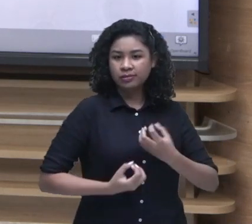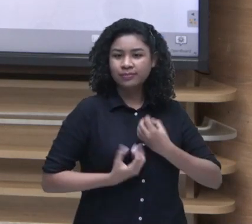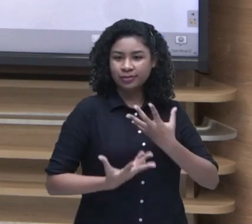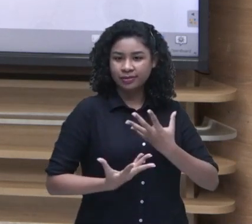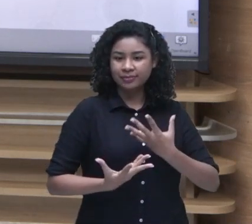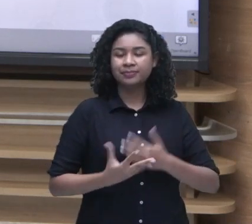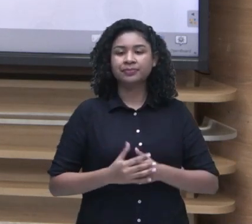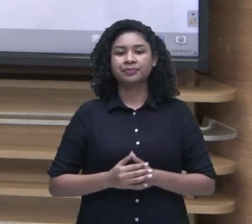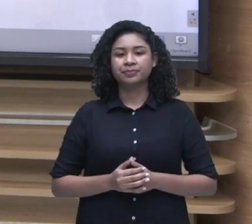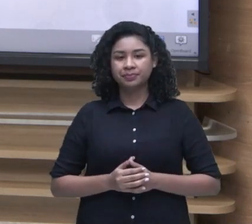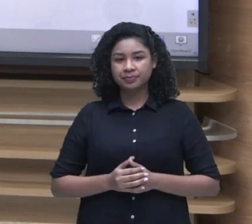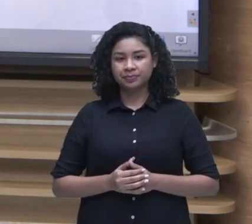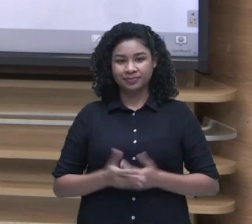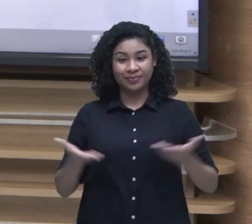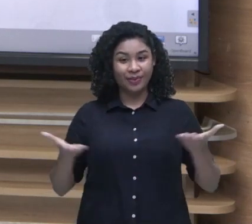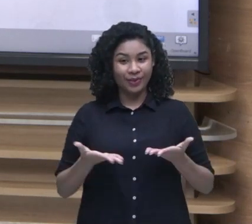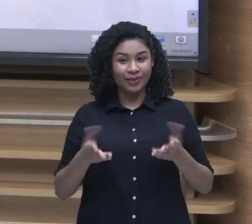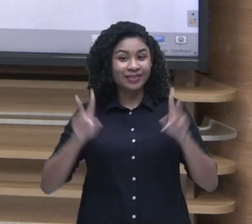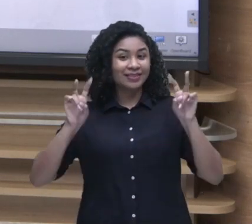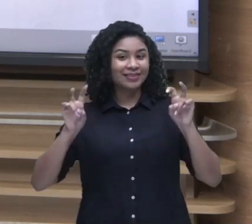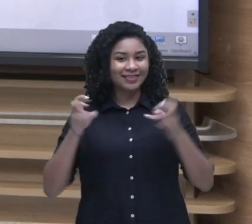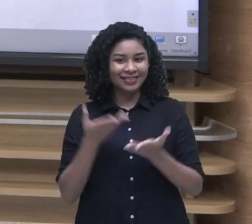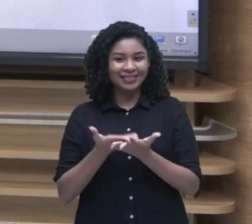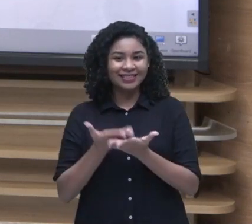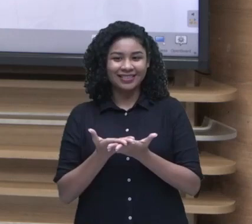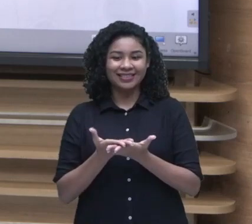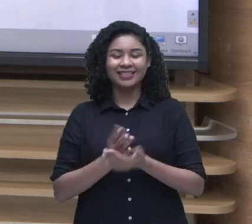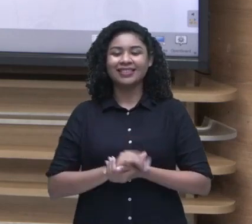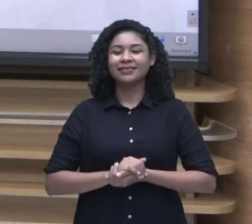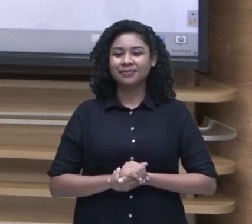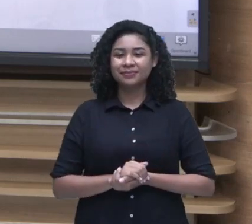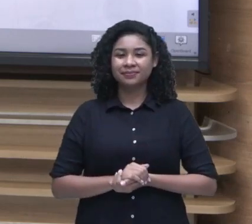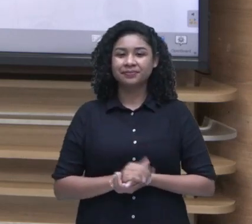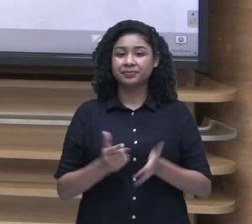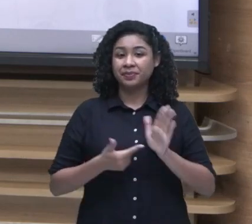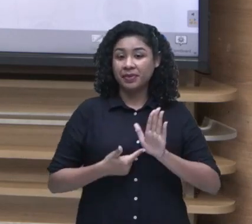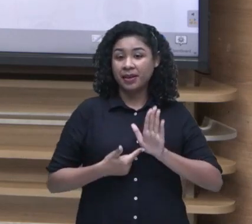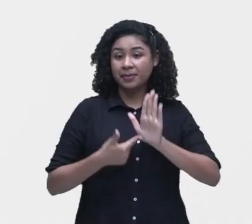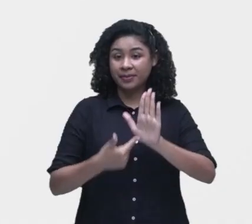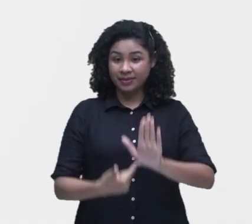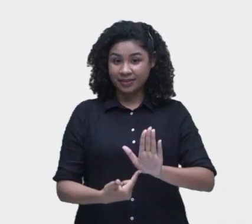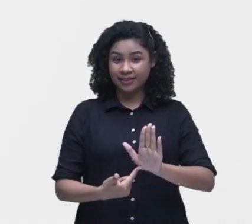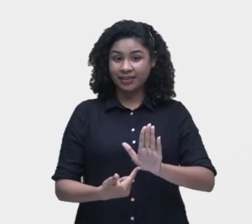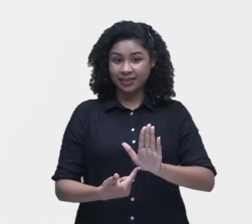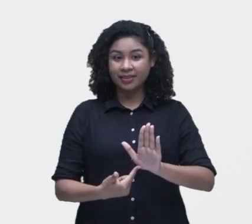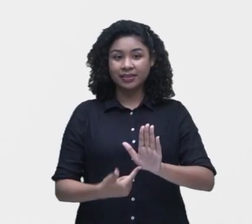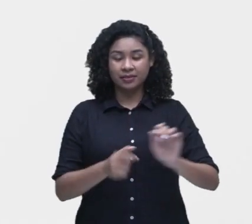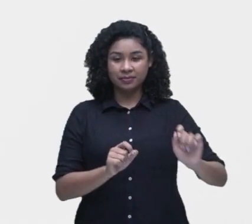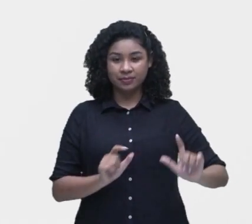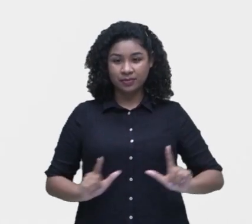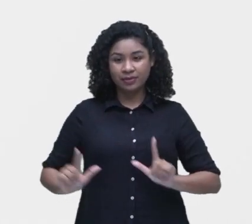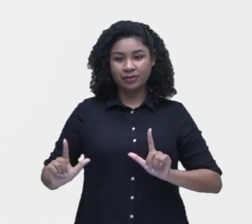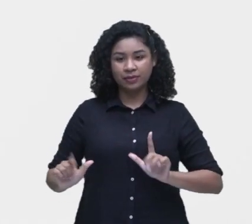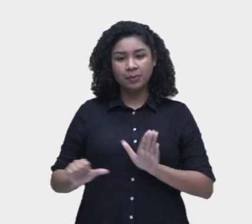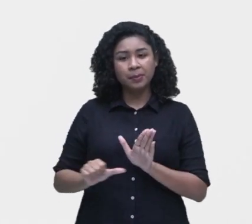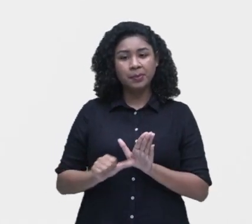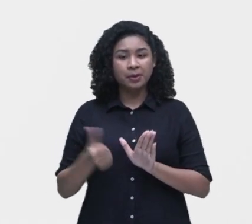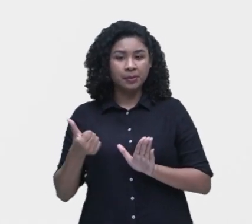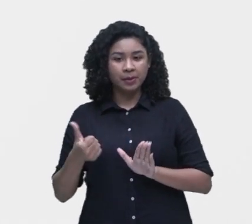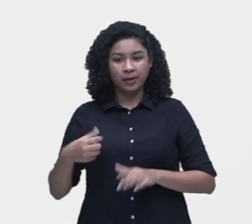nós iremos ver na nossa aula de hoje. Então, vou apresentar para vocês o primeiro modo, que é